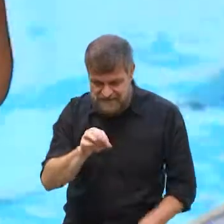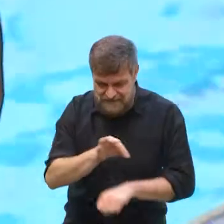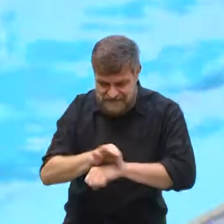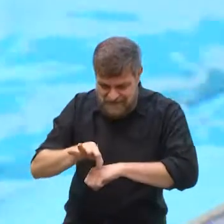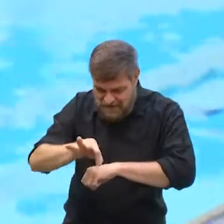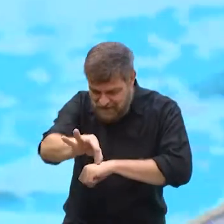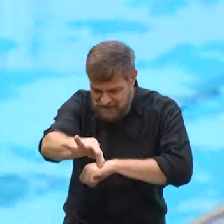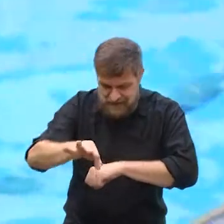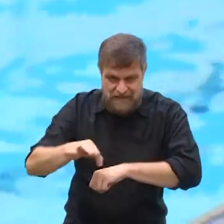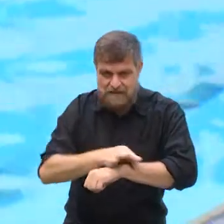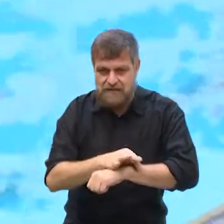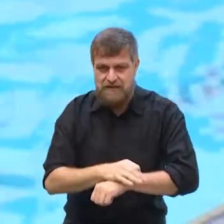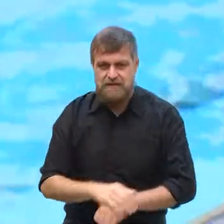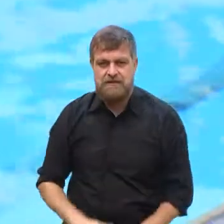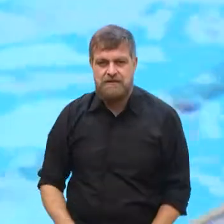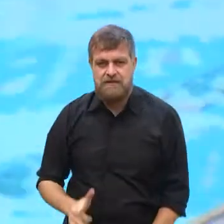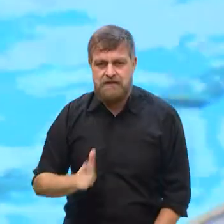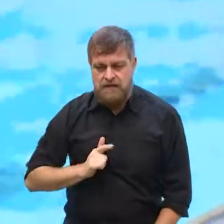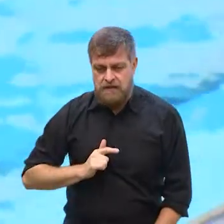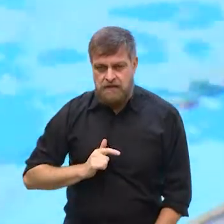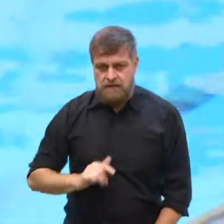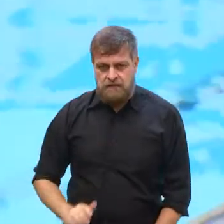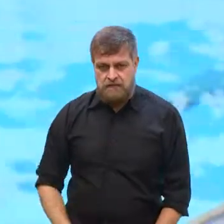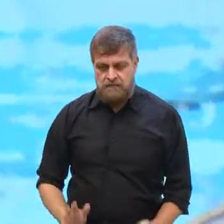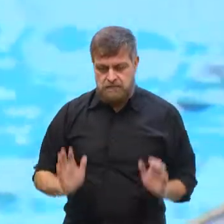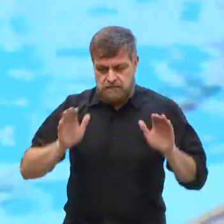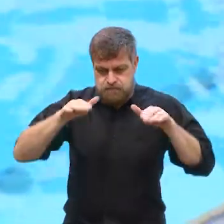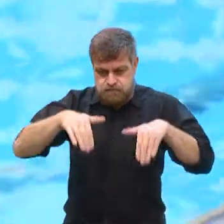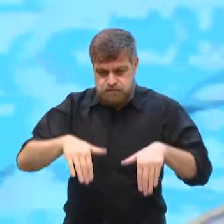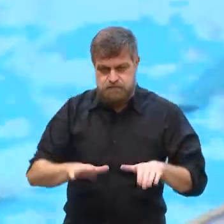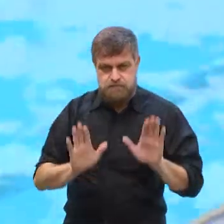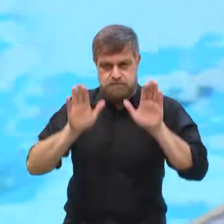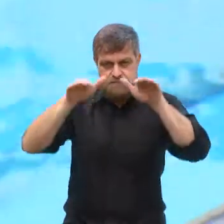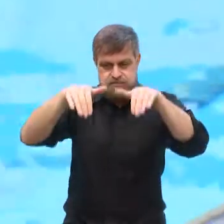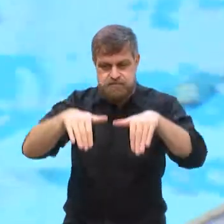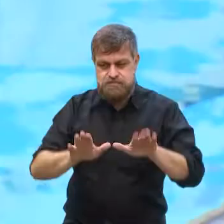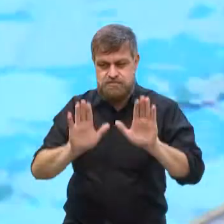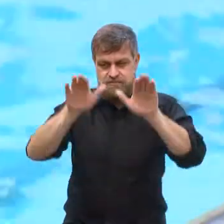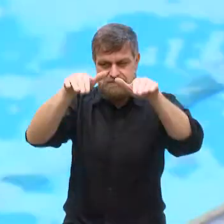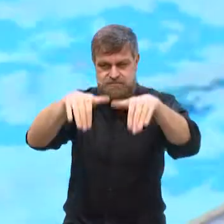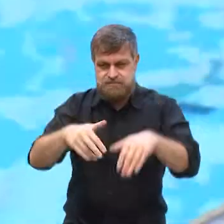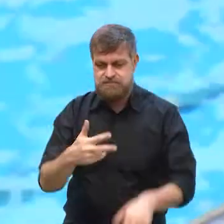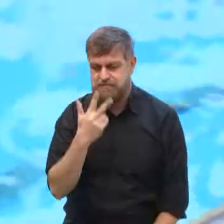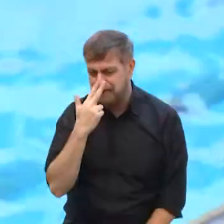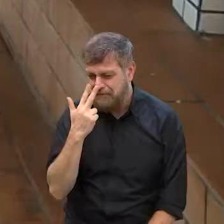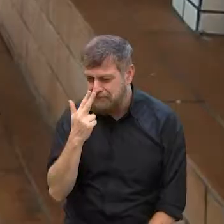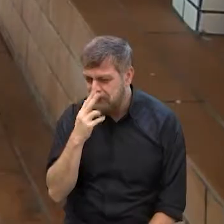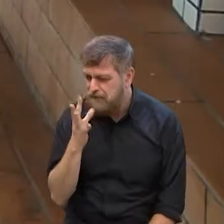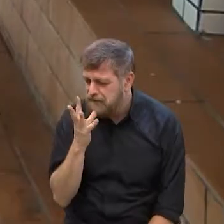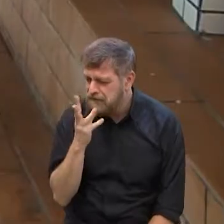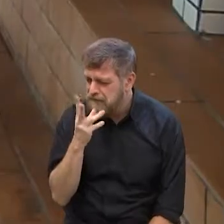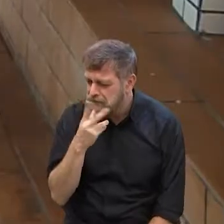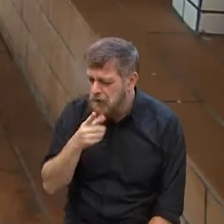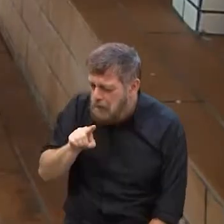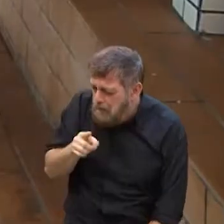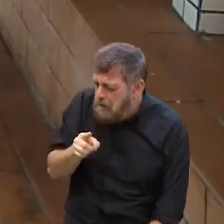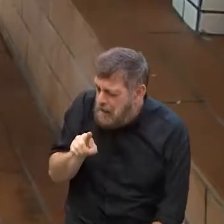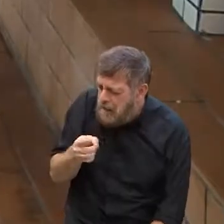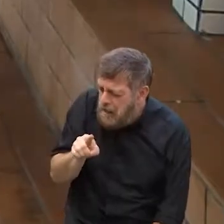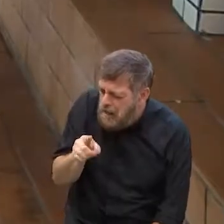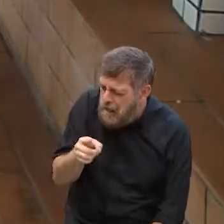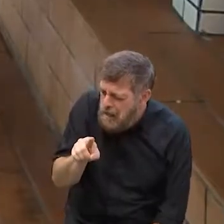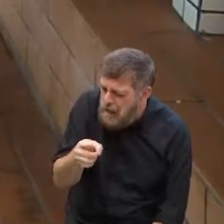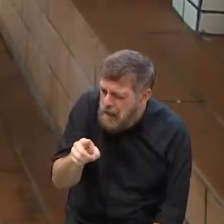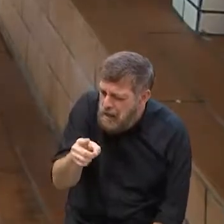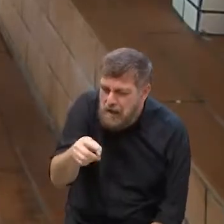a metragem é igual. Mas quando você nada borboleta, parece que os 50 viram uns 60 metros, entendeu? Eles vão aumentando a piscina,